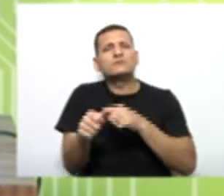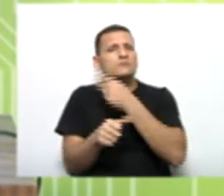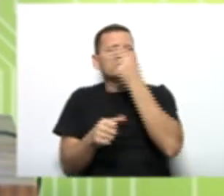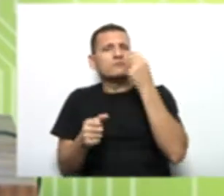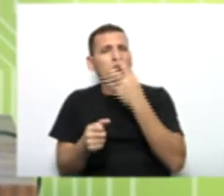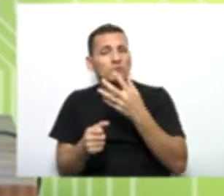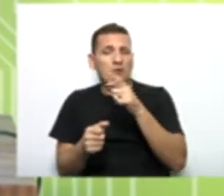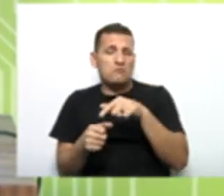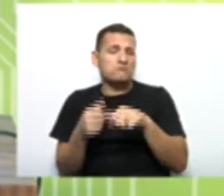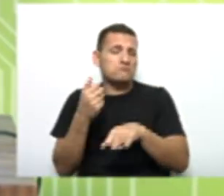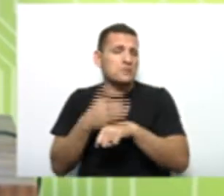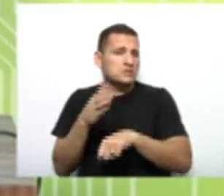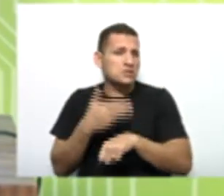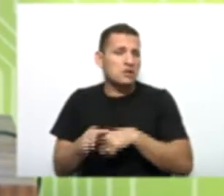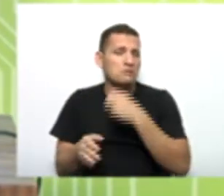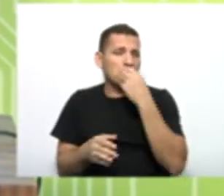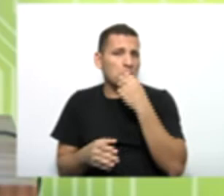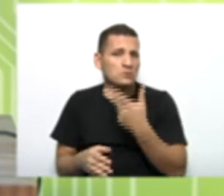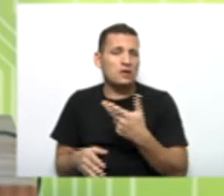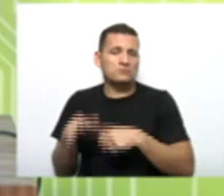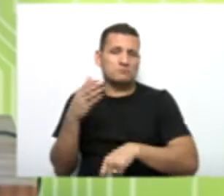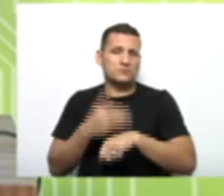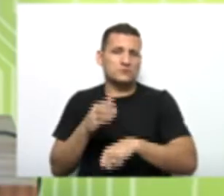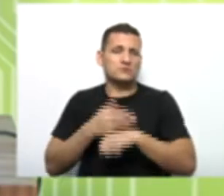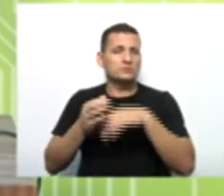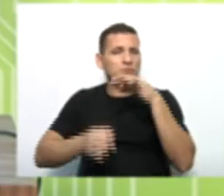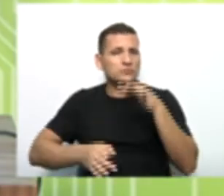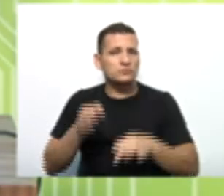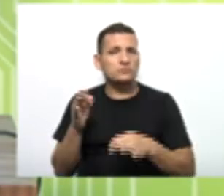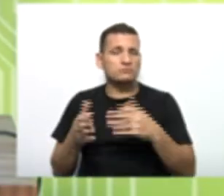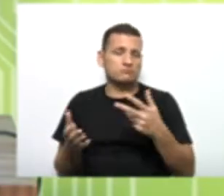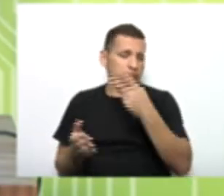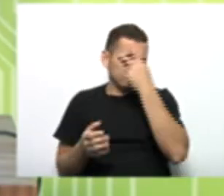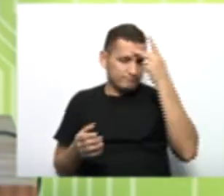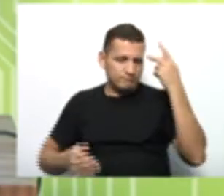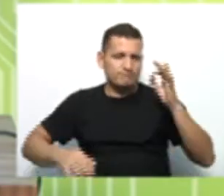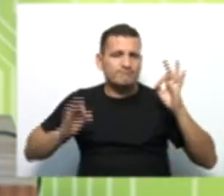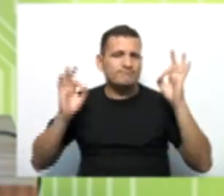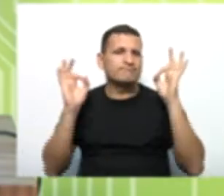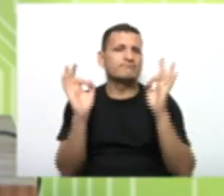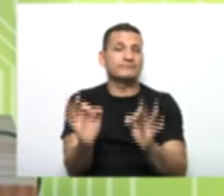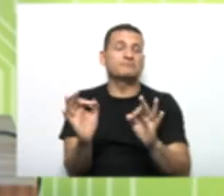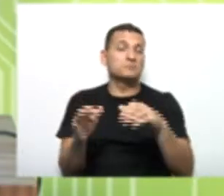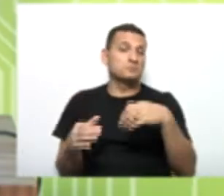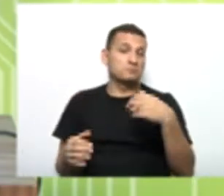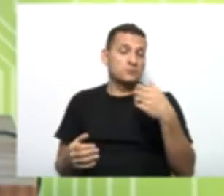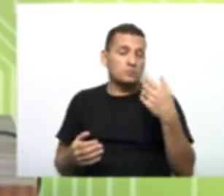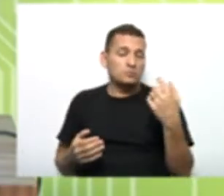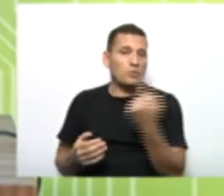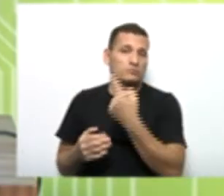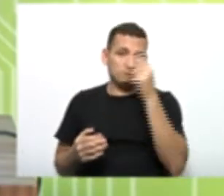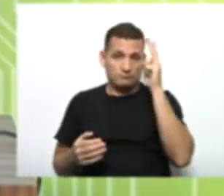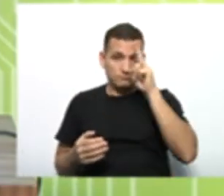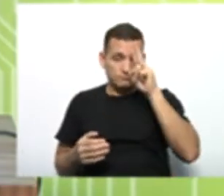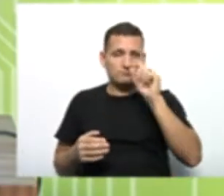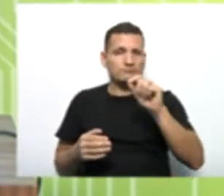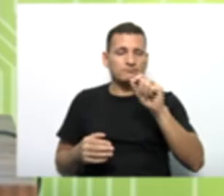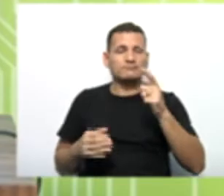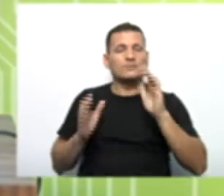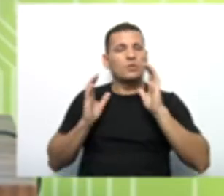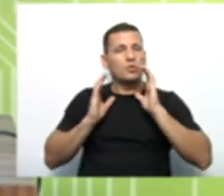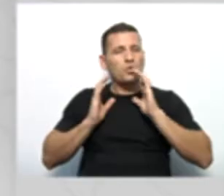a justiça para se tornar alguém justo e assim por diante. E aí a gente vai lembrar que a conduta